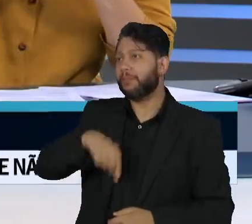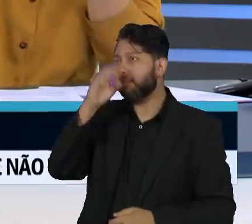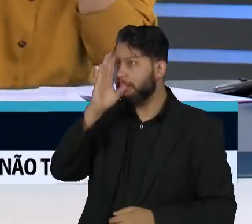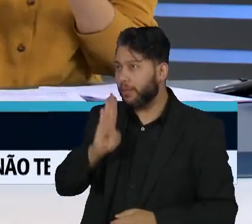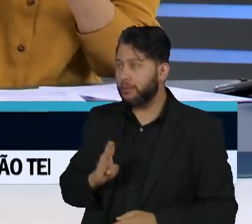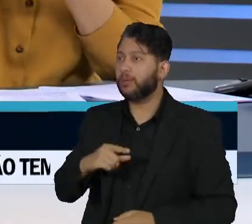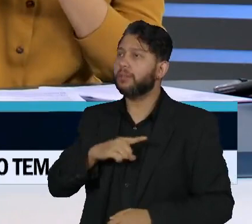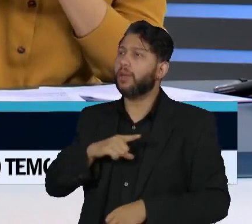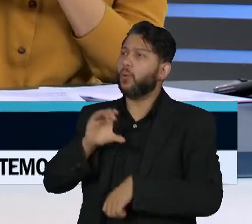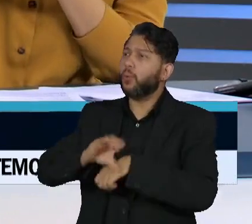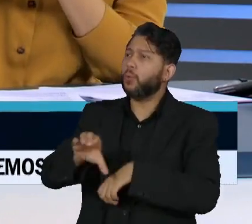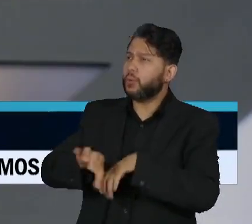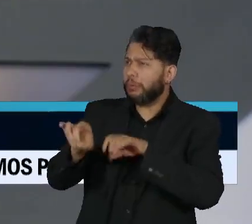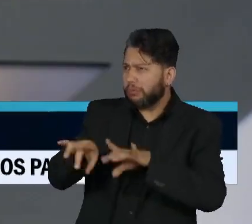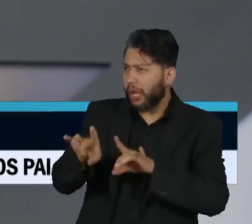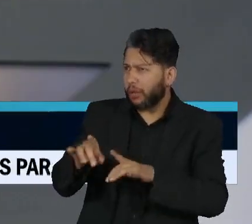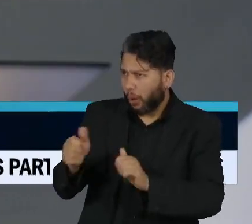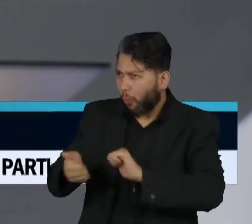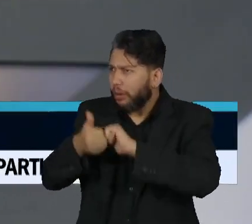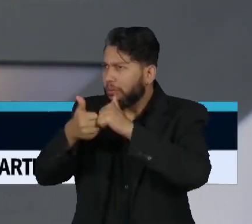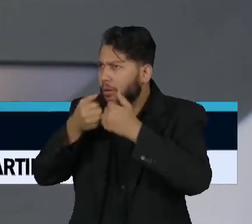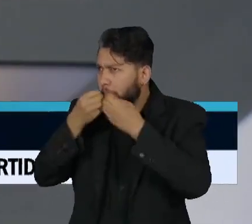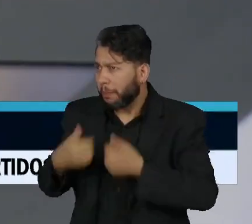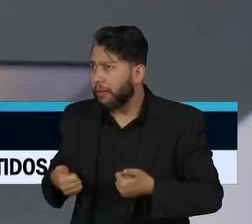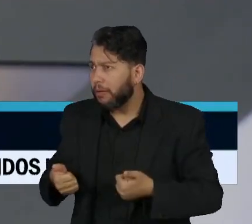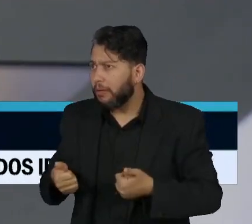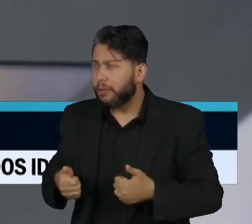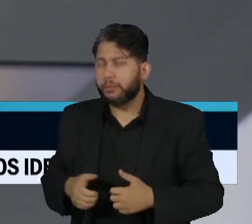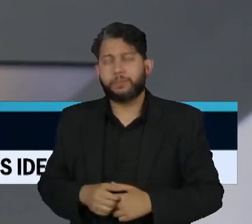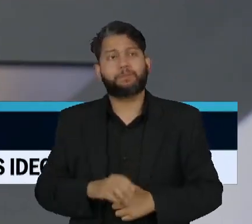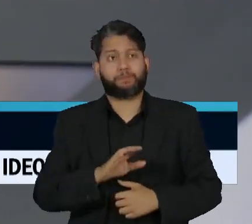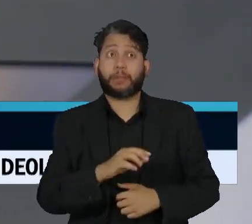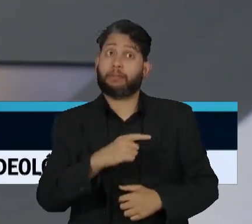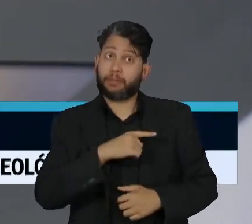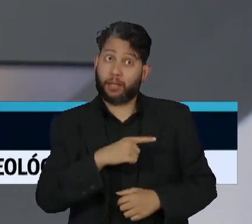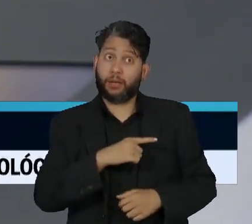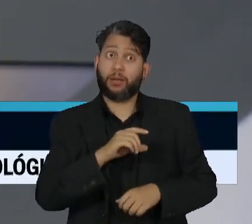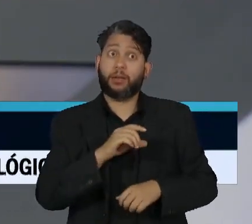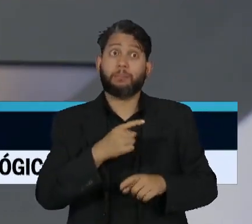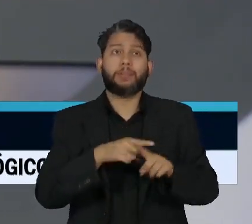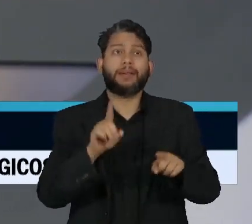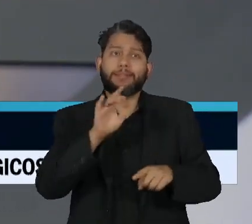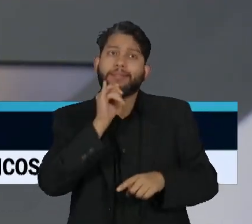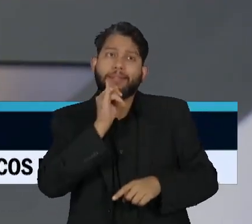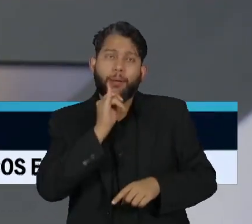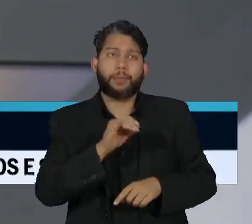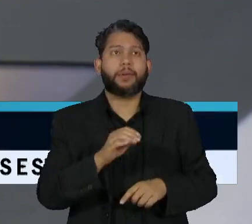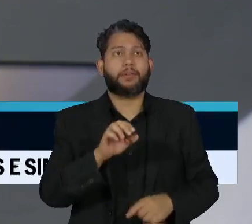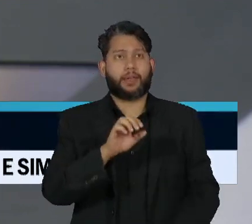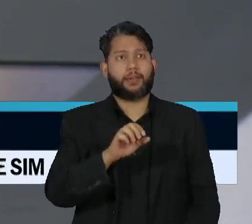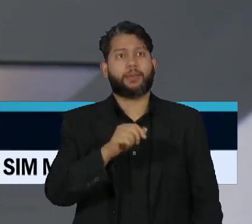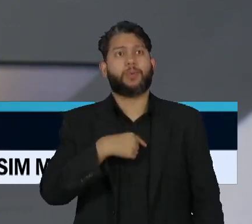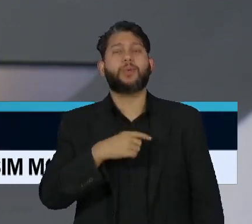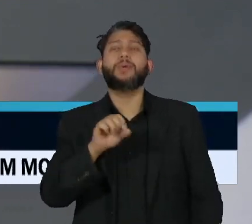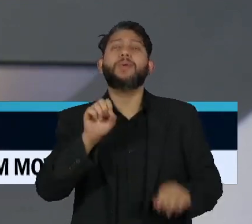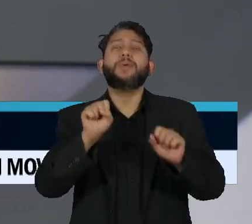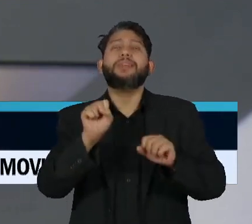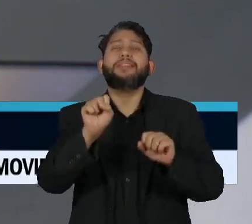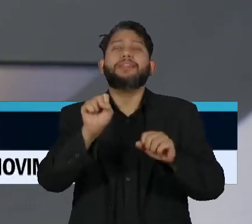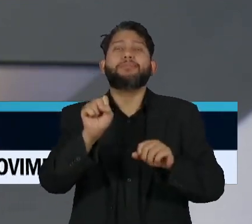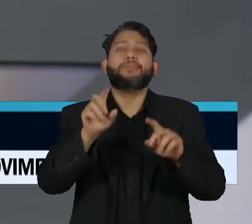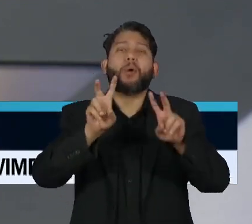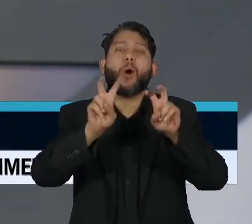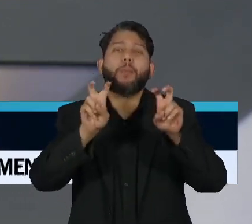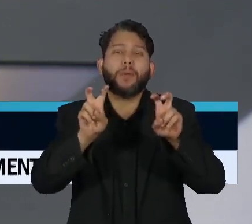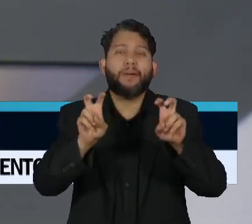formação técnica de qualidade? Temos sim, mas não de massa. Então, a gente tem o Sistema S, que tem